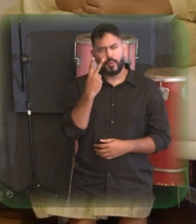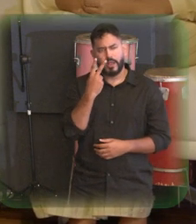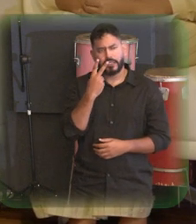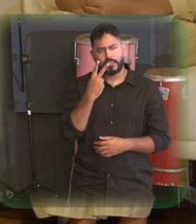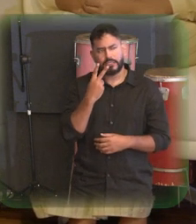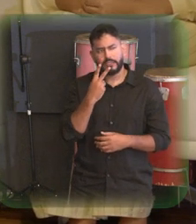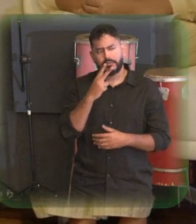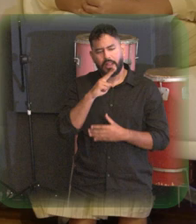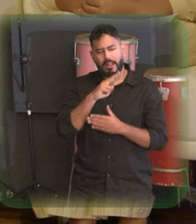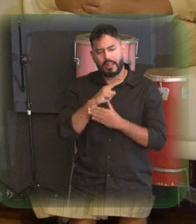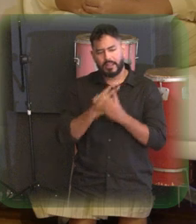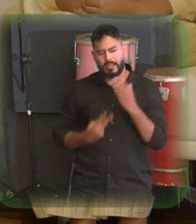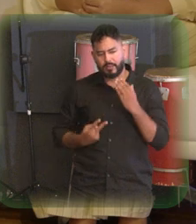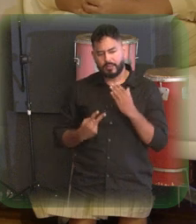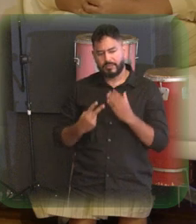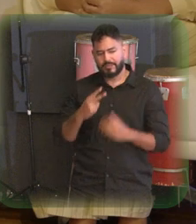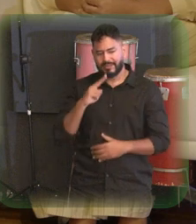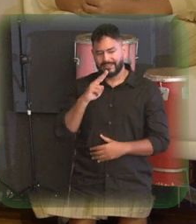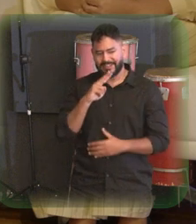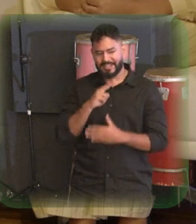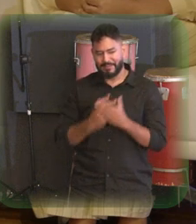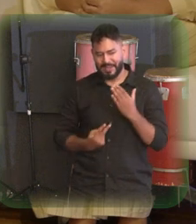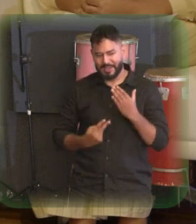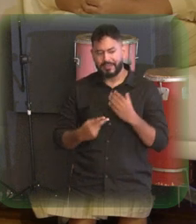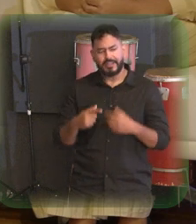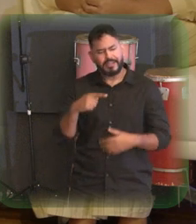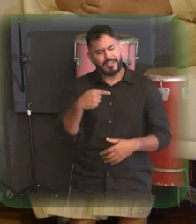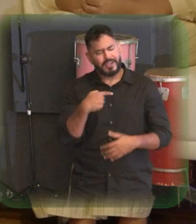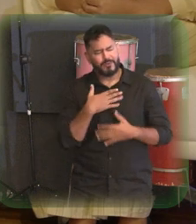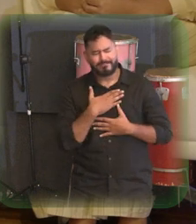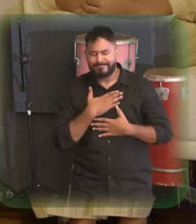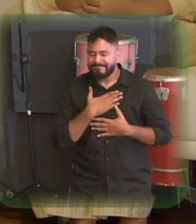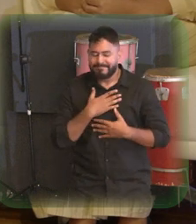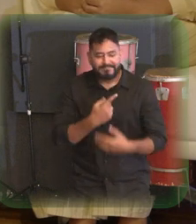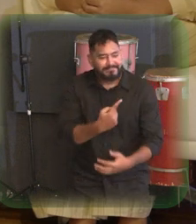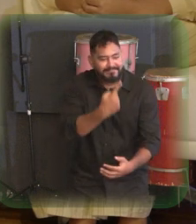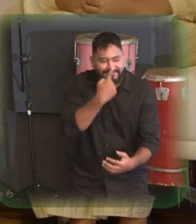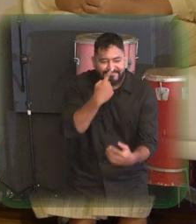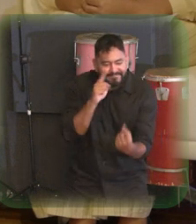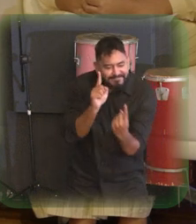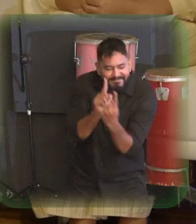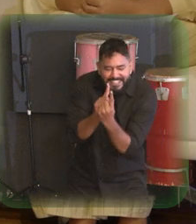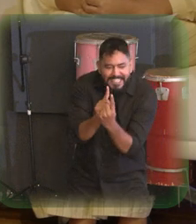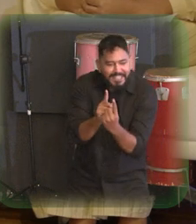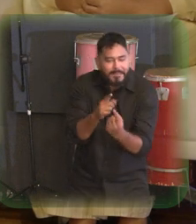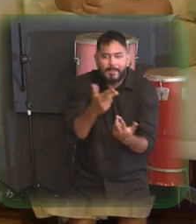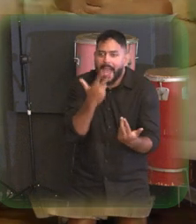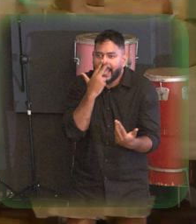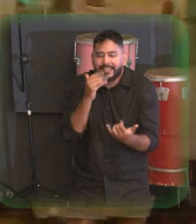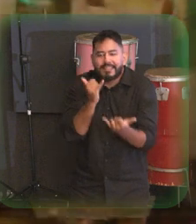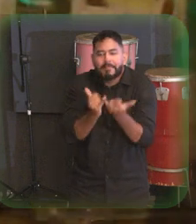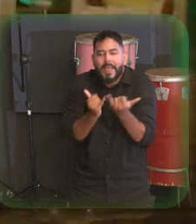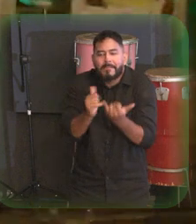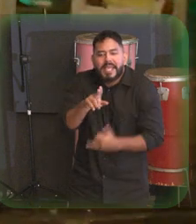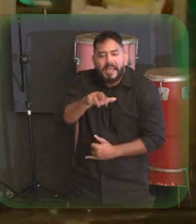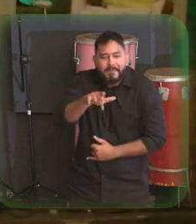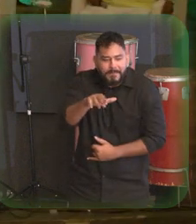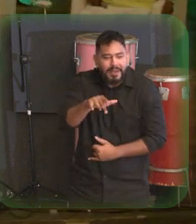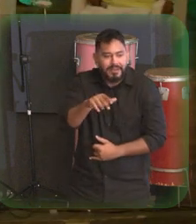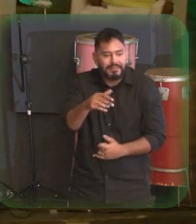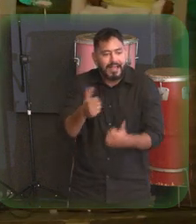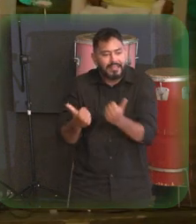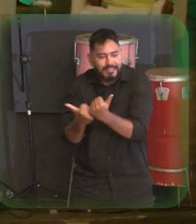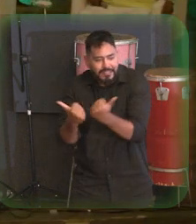né, que satisfação ter uma irmã, né, assessora de um ministro e egressa do